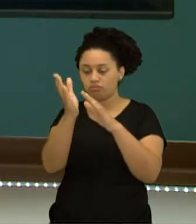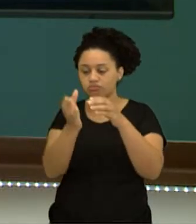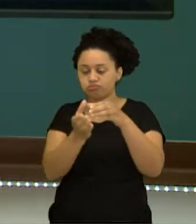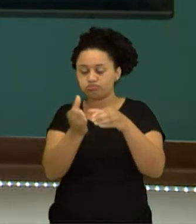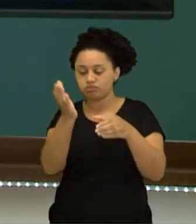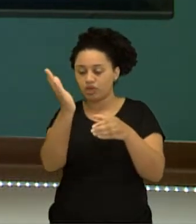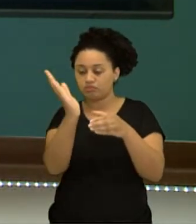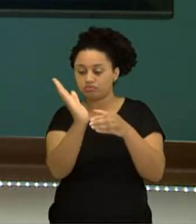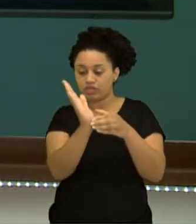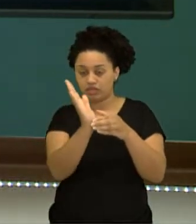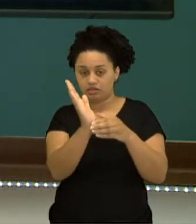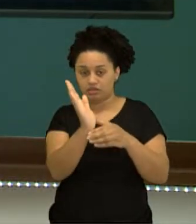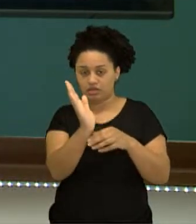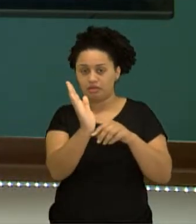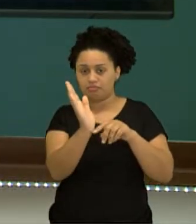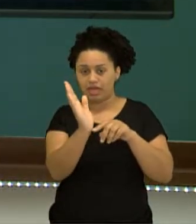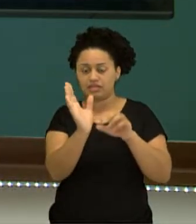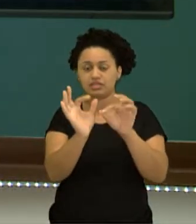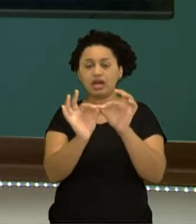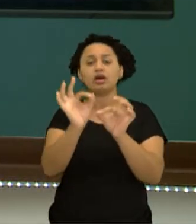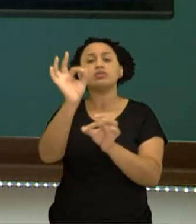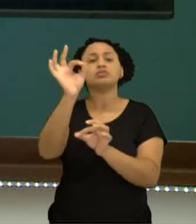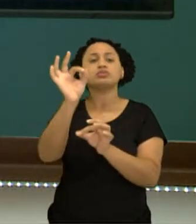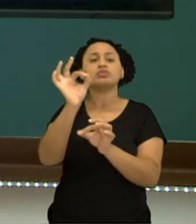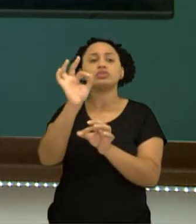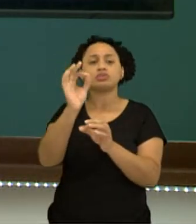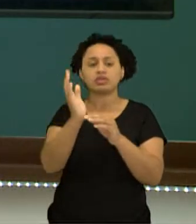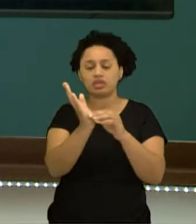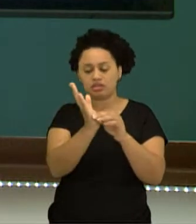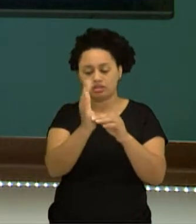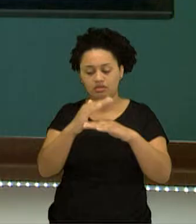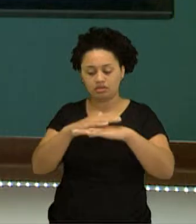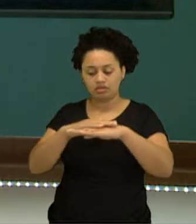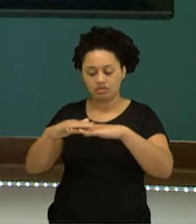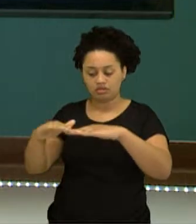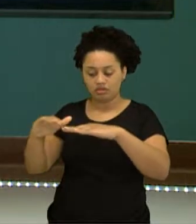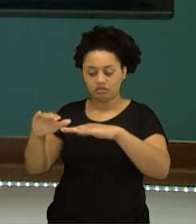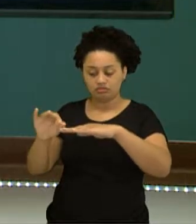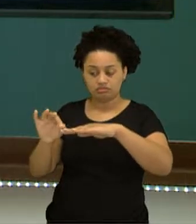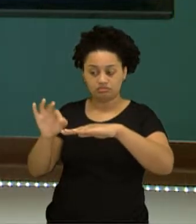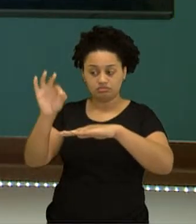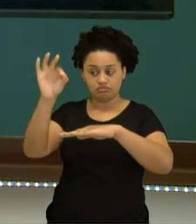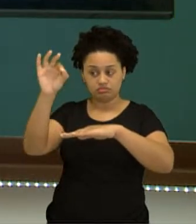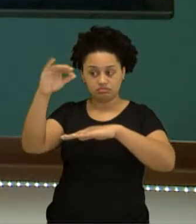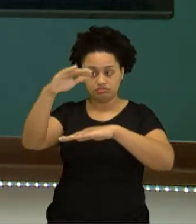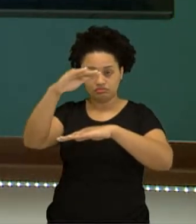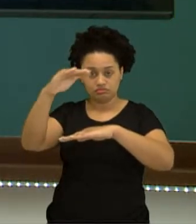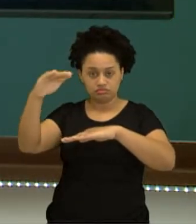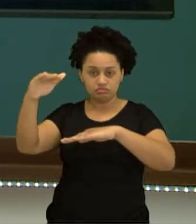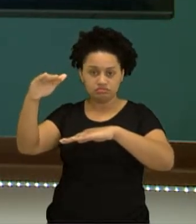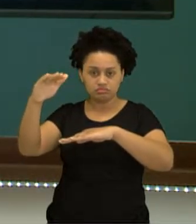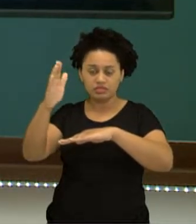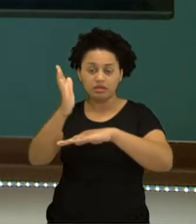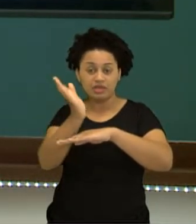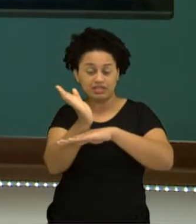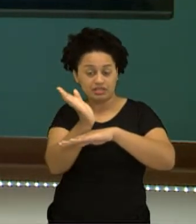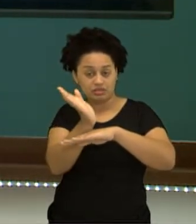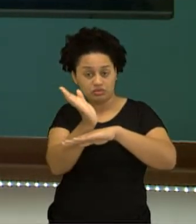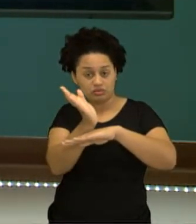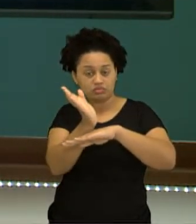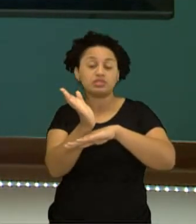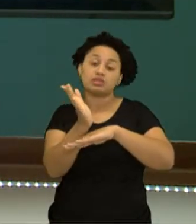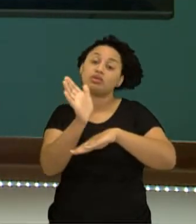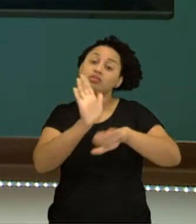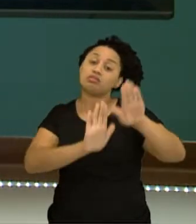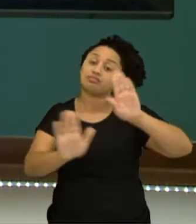enquanto a altura, o que é o conceito da altura? A distância entre as duas bases. Então, tomar